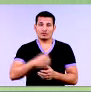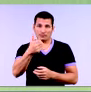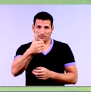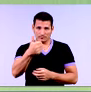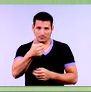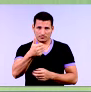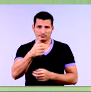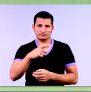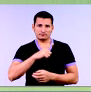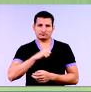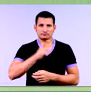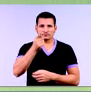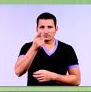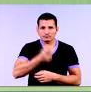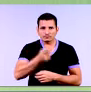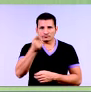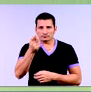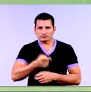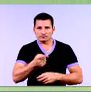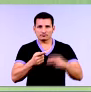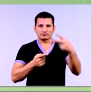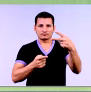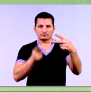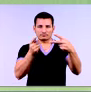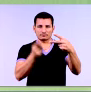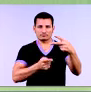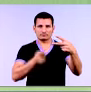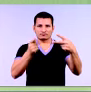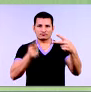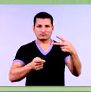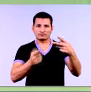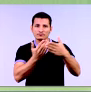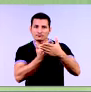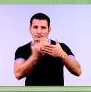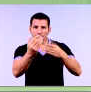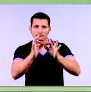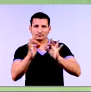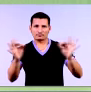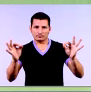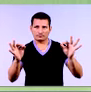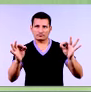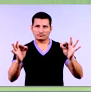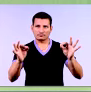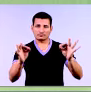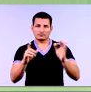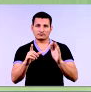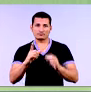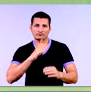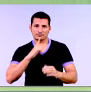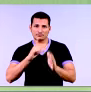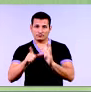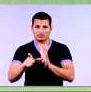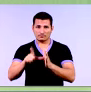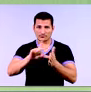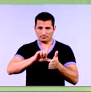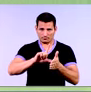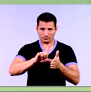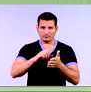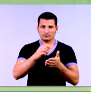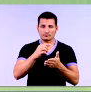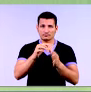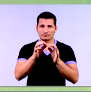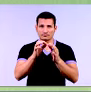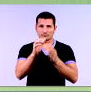primeiro eu tenho duas barras que iniciam a frase, observem. Eu tenho, antes do texto, duas